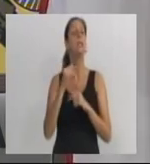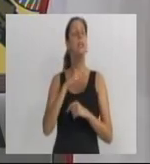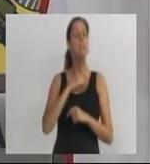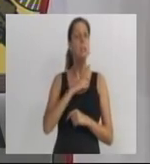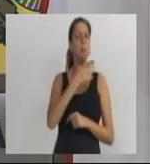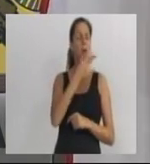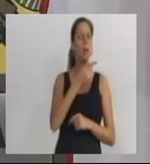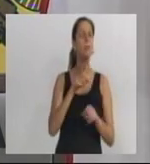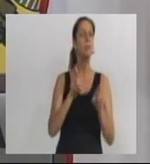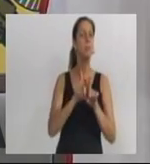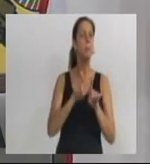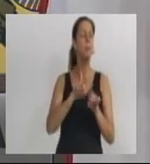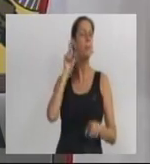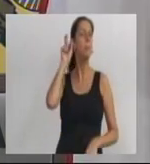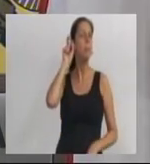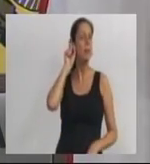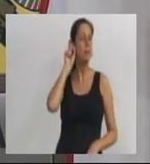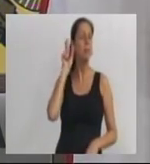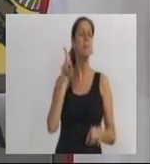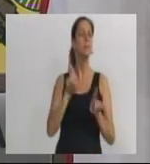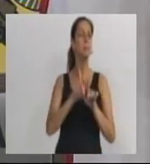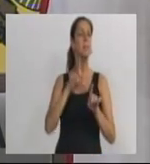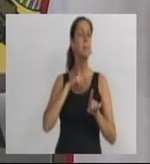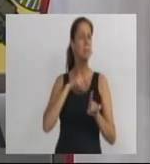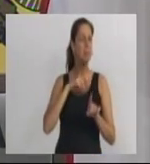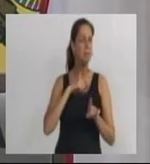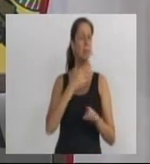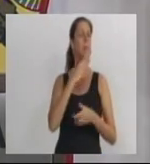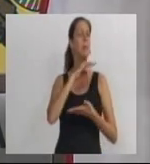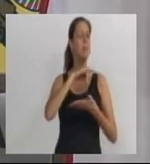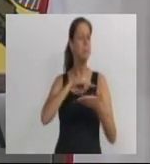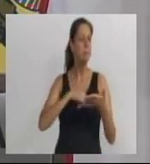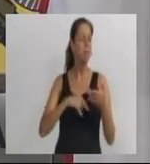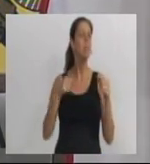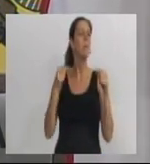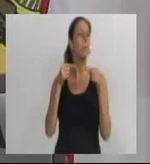alguma coisa nesse sentido e outros,